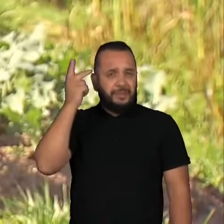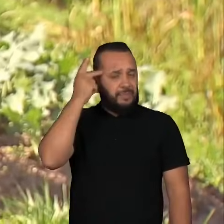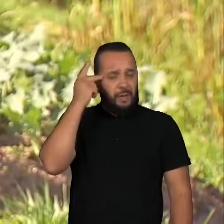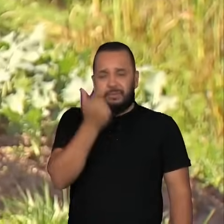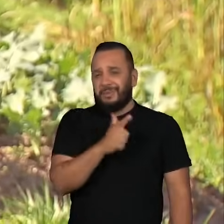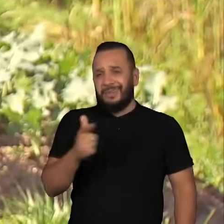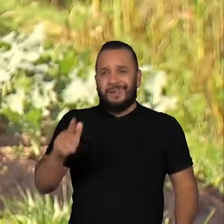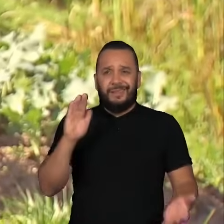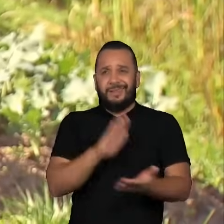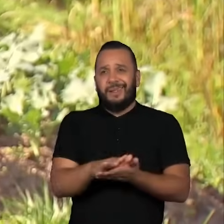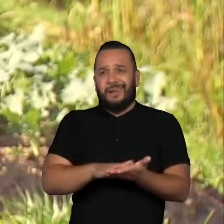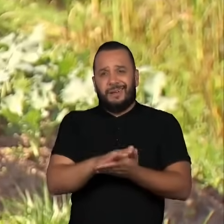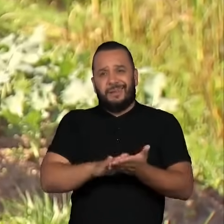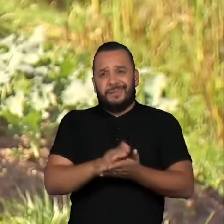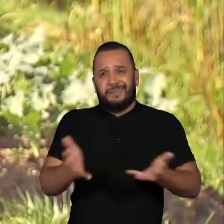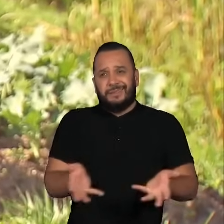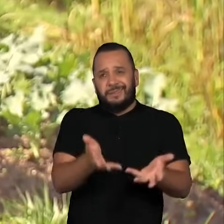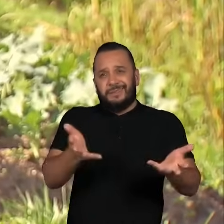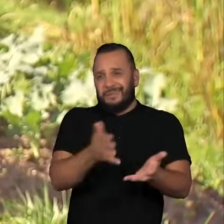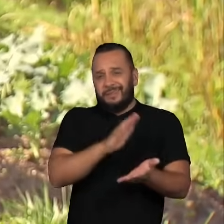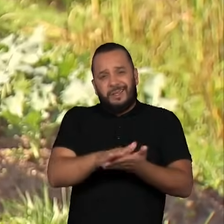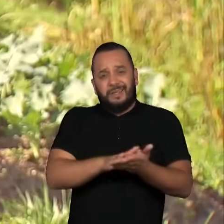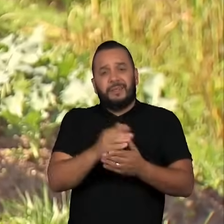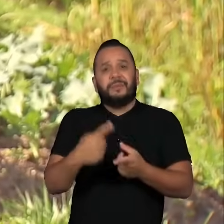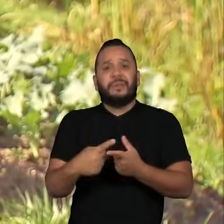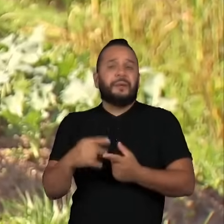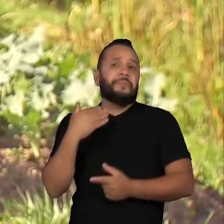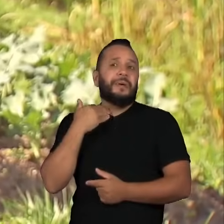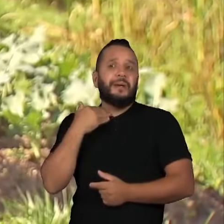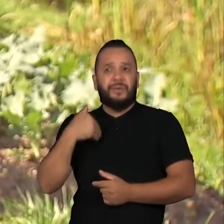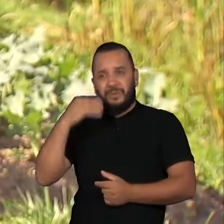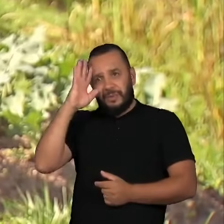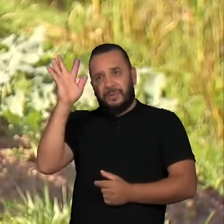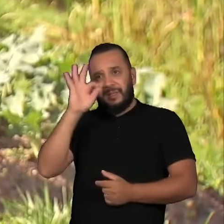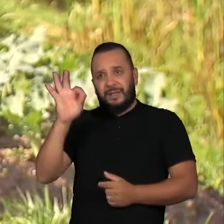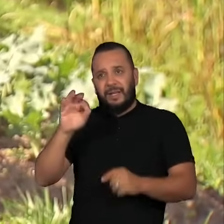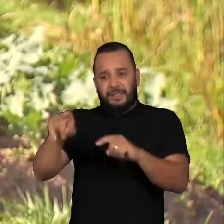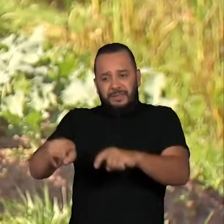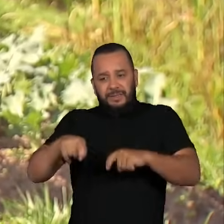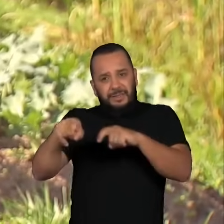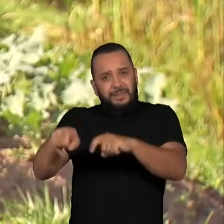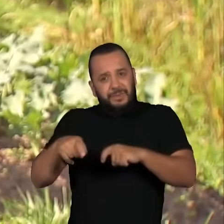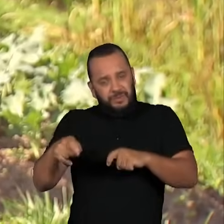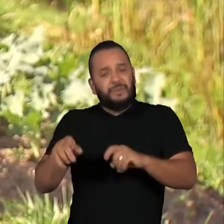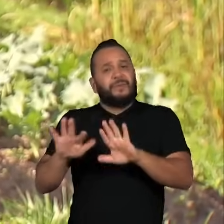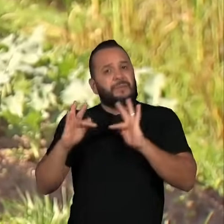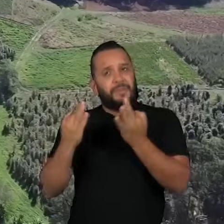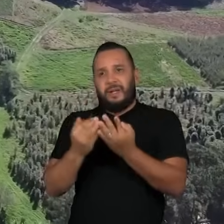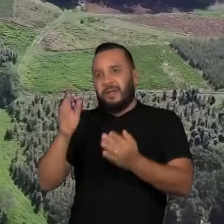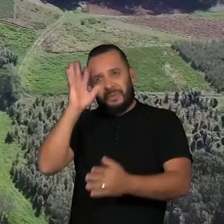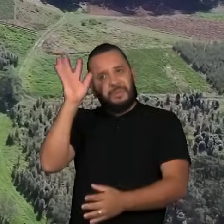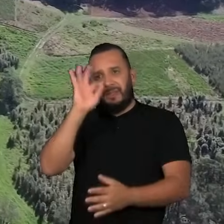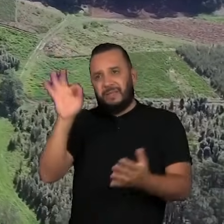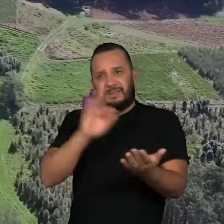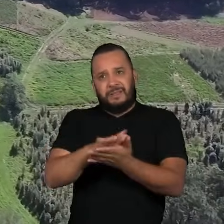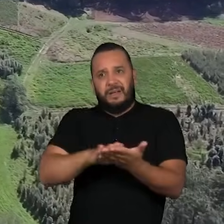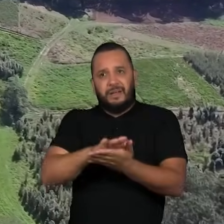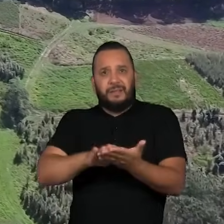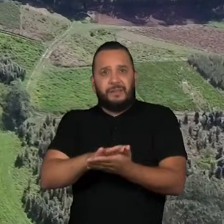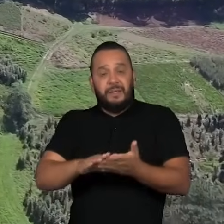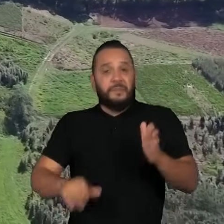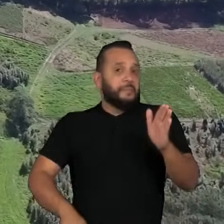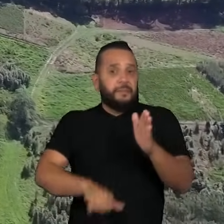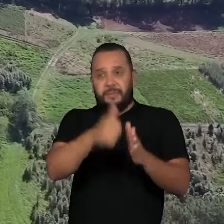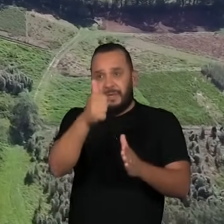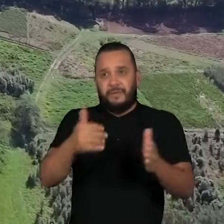quê? Os bancos aqui da nossa cidade, eles não entendem o que é agroecológico, eles não entendem o que é agricultura familiar. Pela primeira vez na